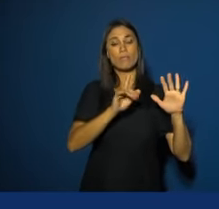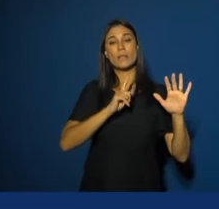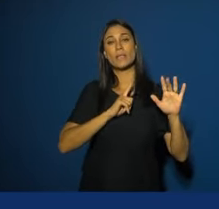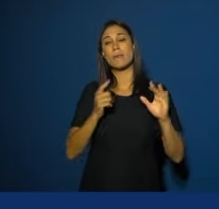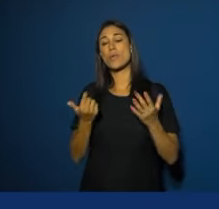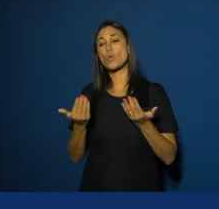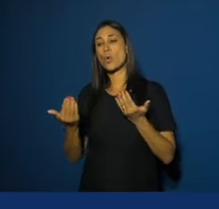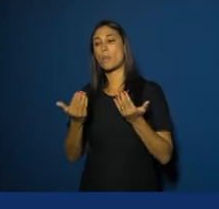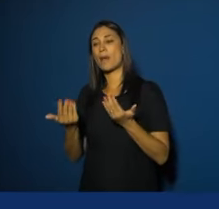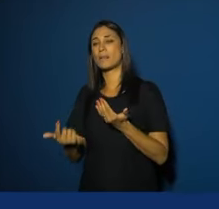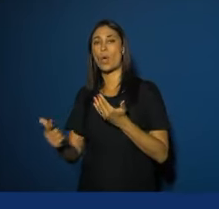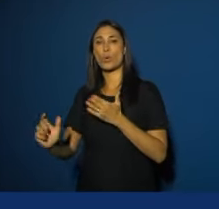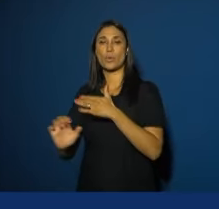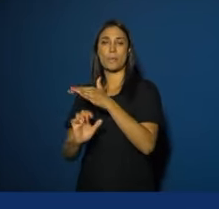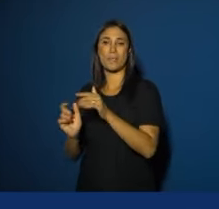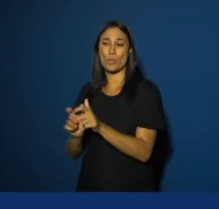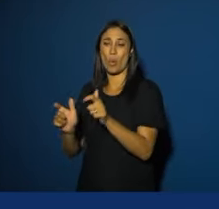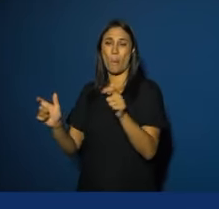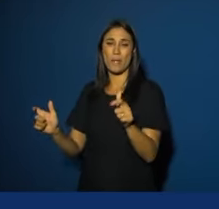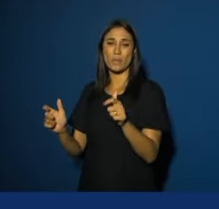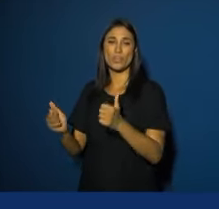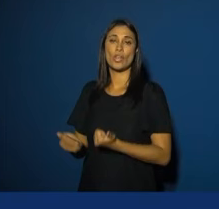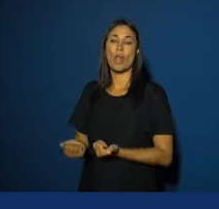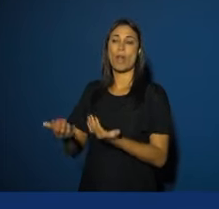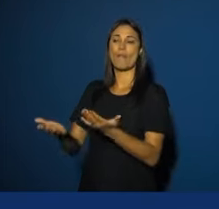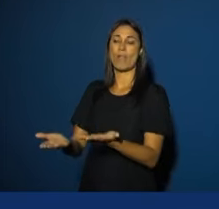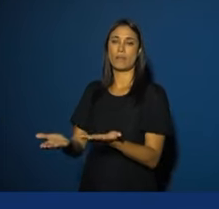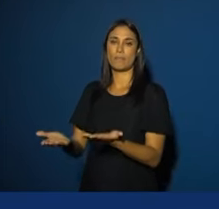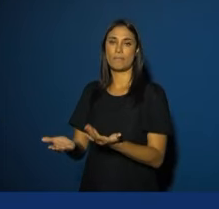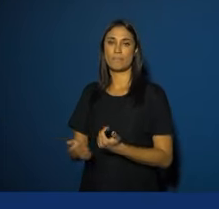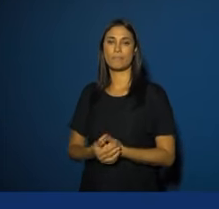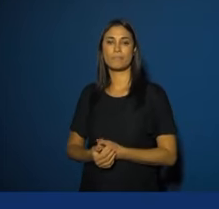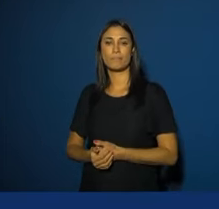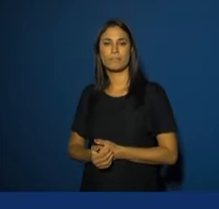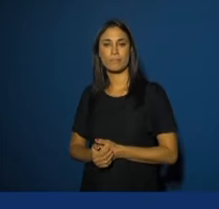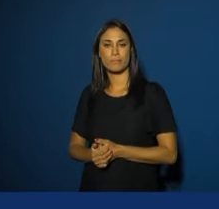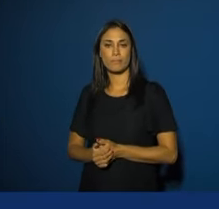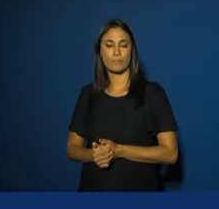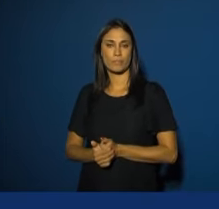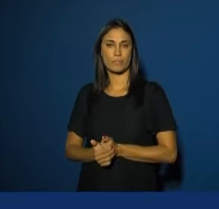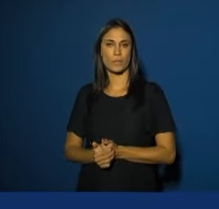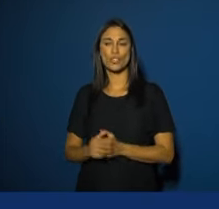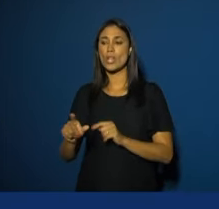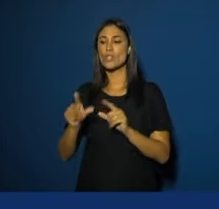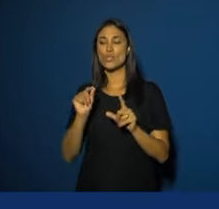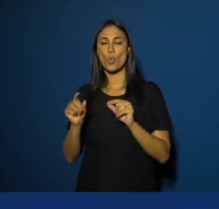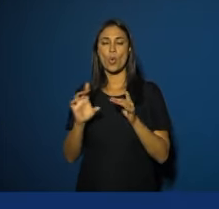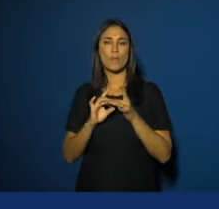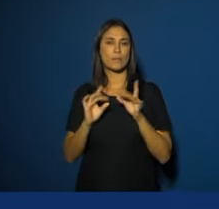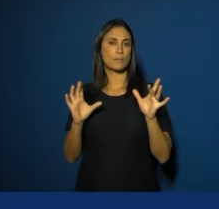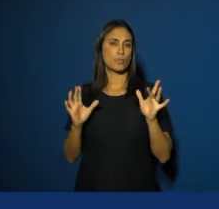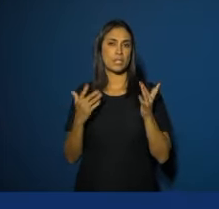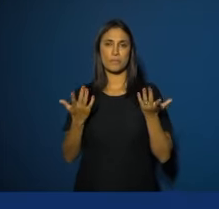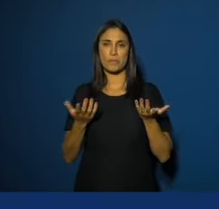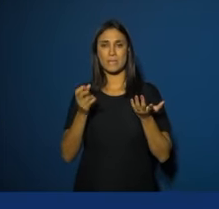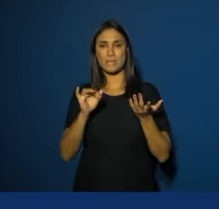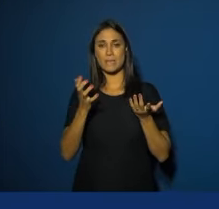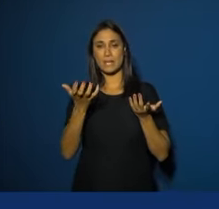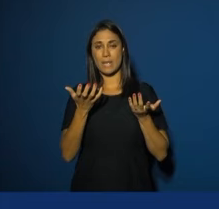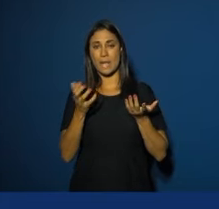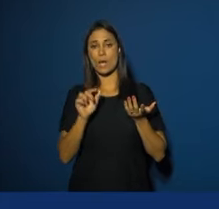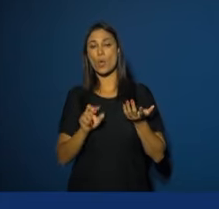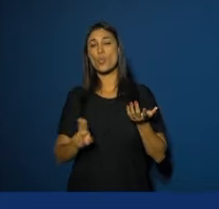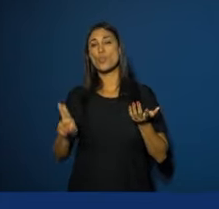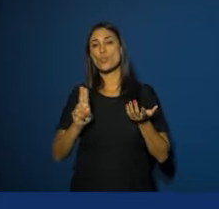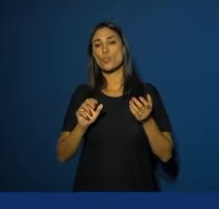do mercado de gás e no aumento de oferta, digamos, no número de opções disponíveis, digamos, para quem quiser consumir